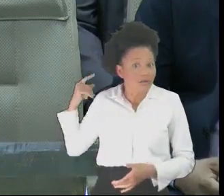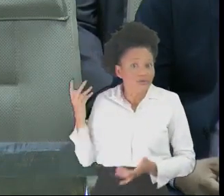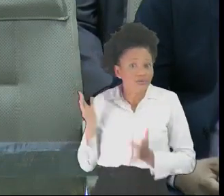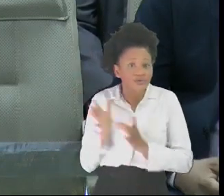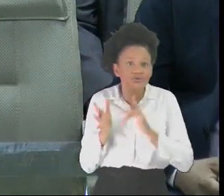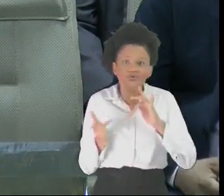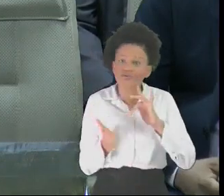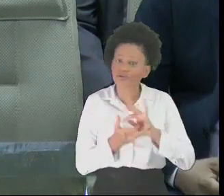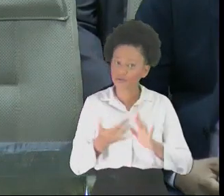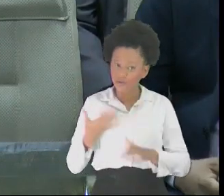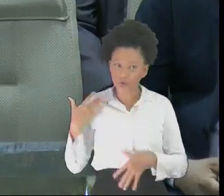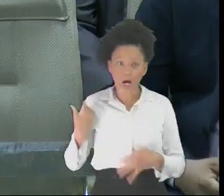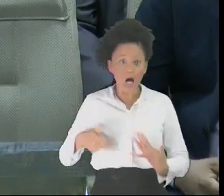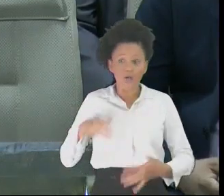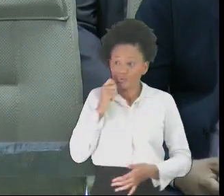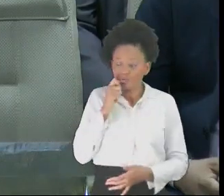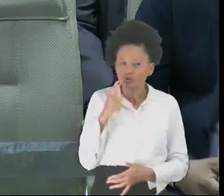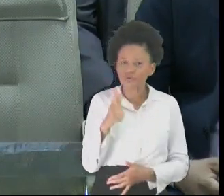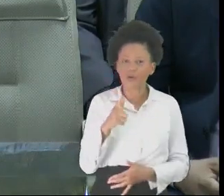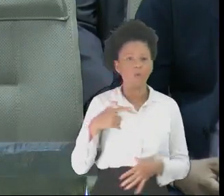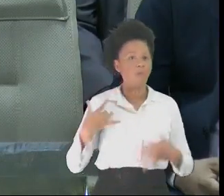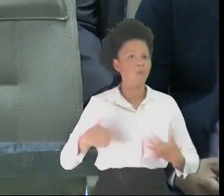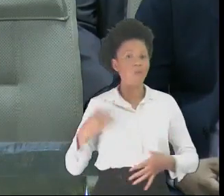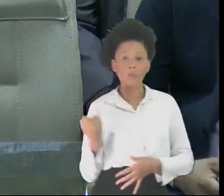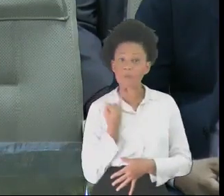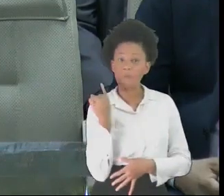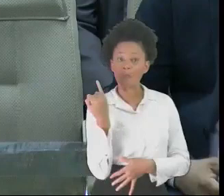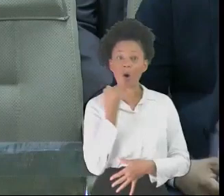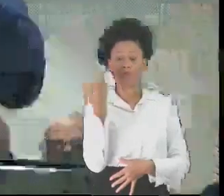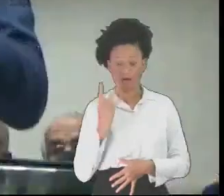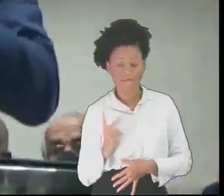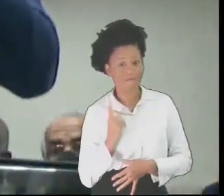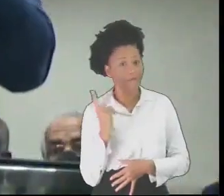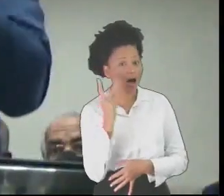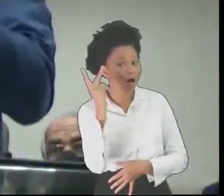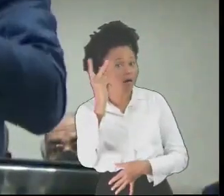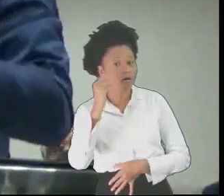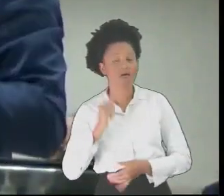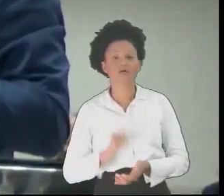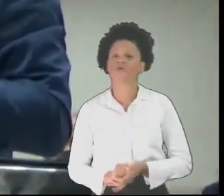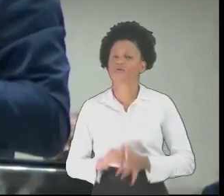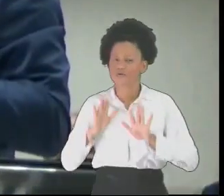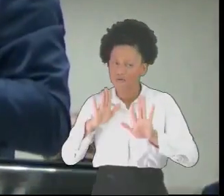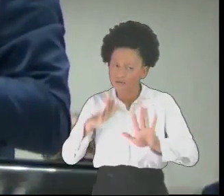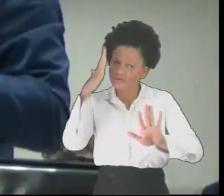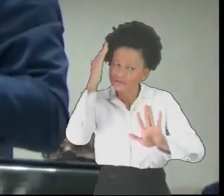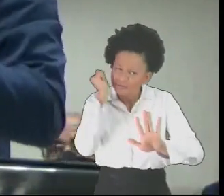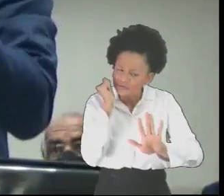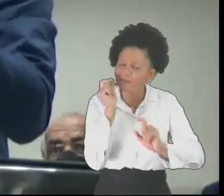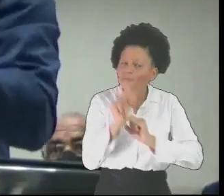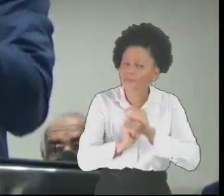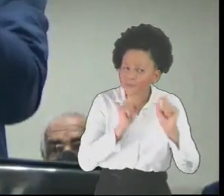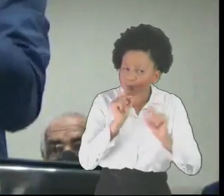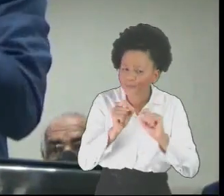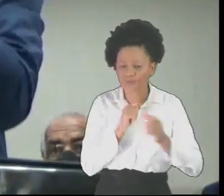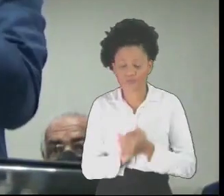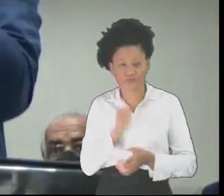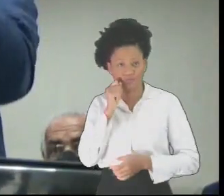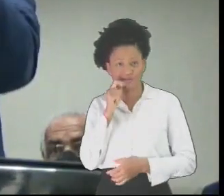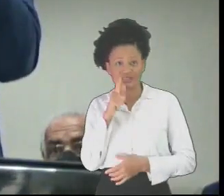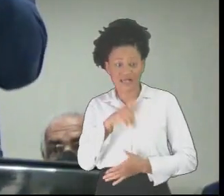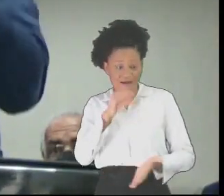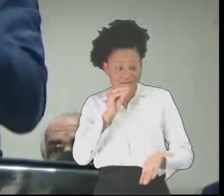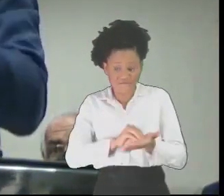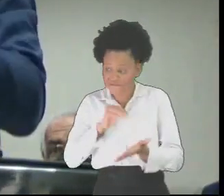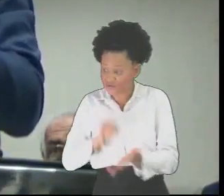era precioso. Por sinal, o sal era tão precioso que quando